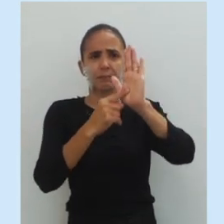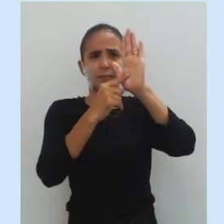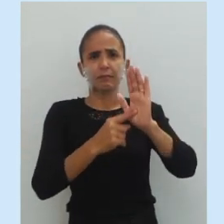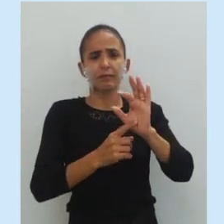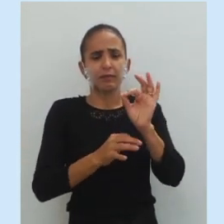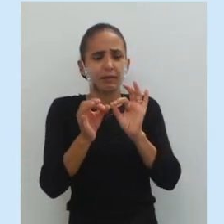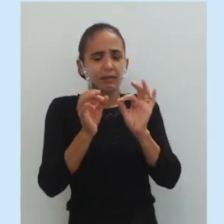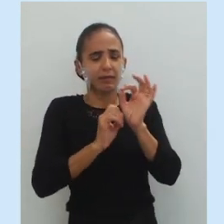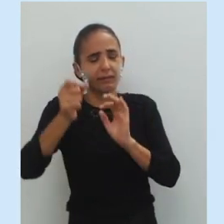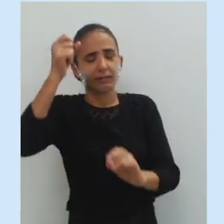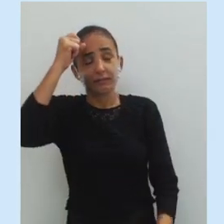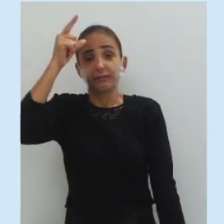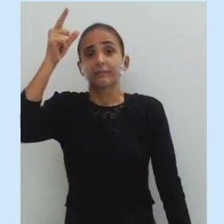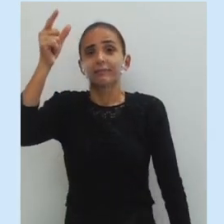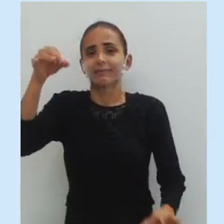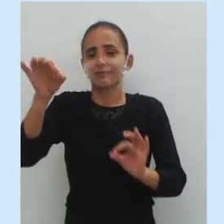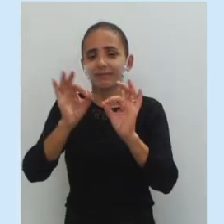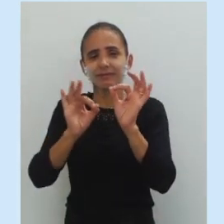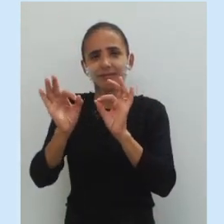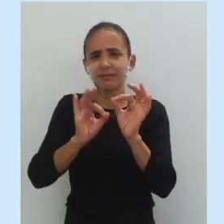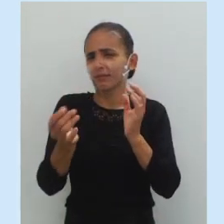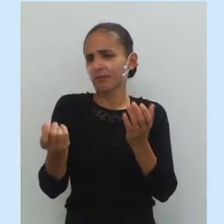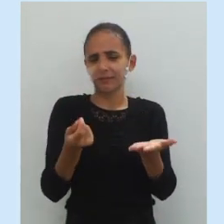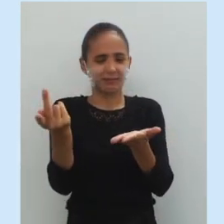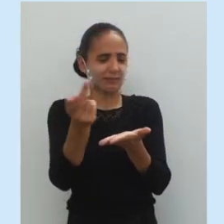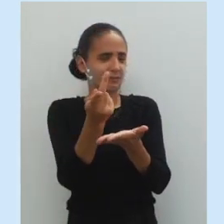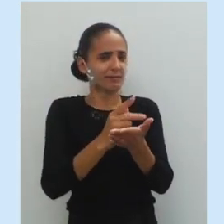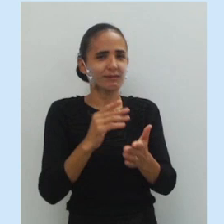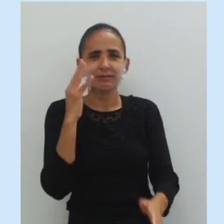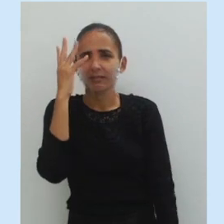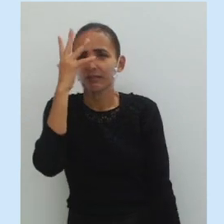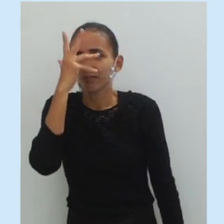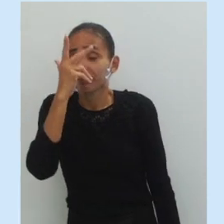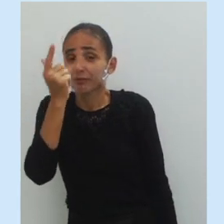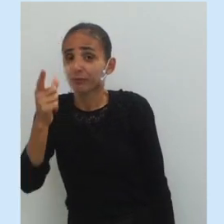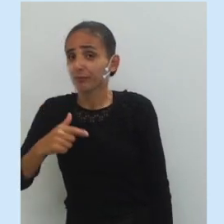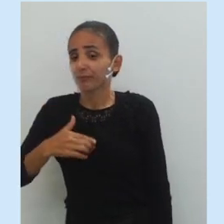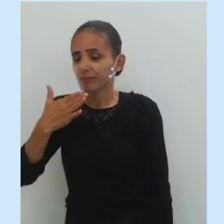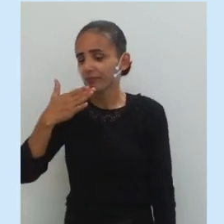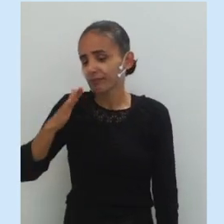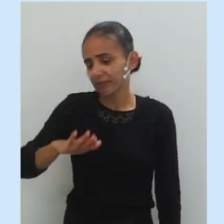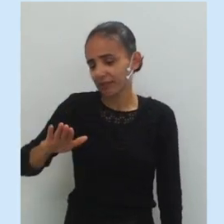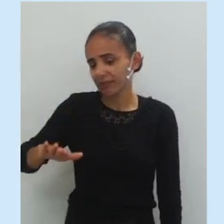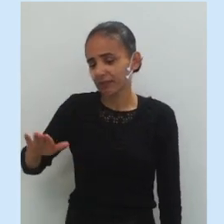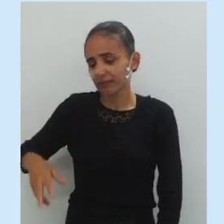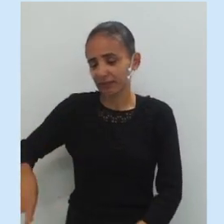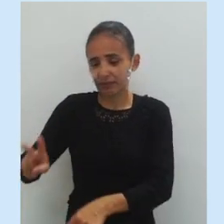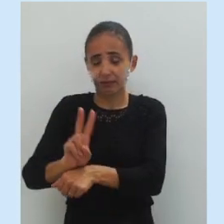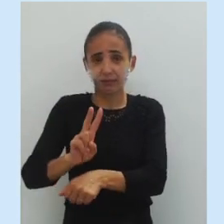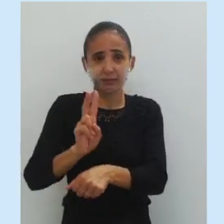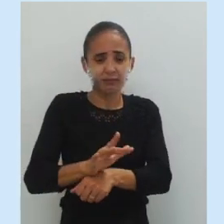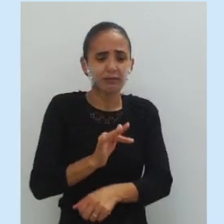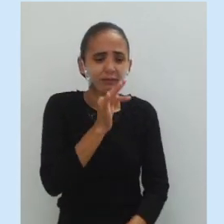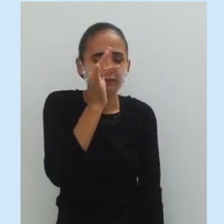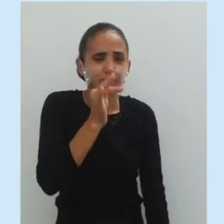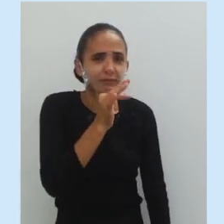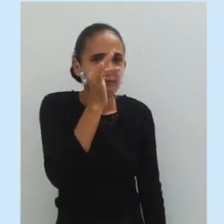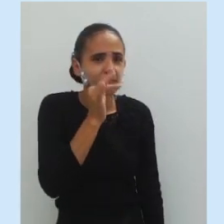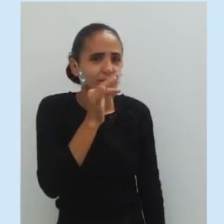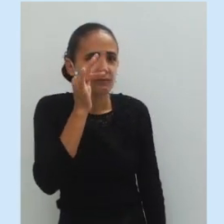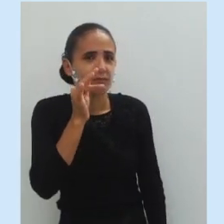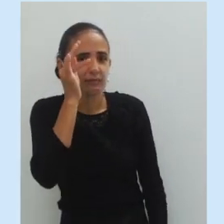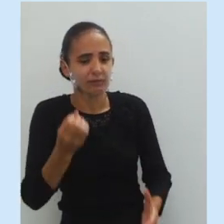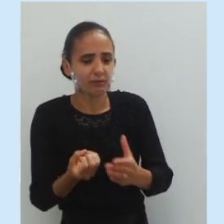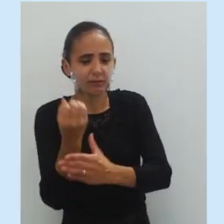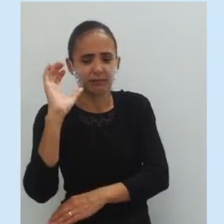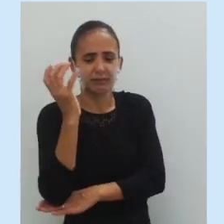a criatividade. Essa imagem é linda, porque tem uma criança que está ali cuidando do meio ambiente.